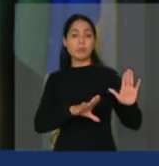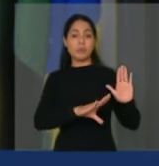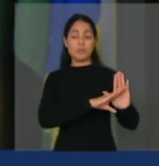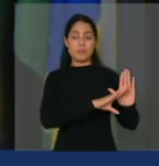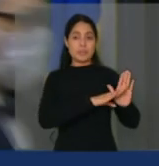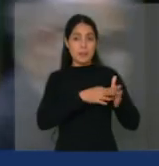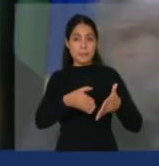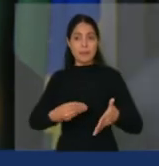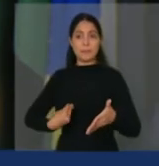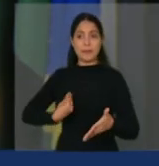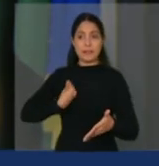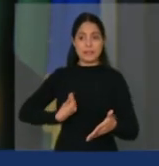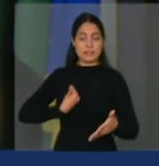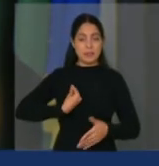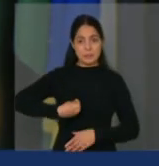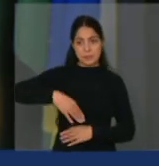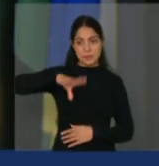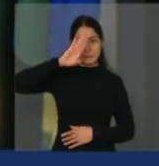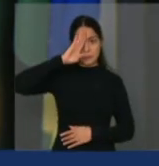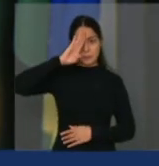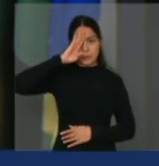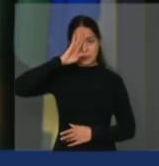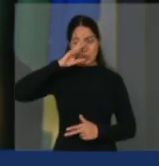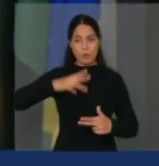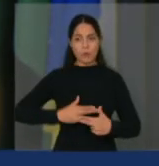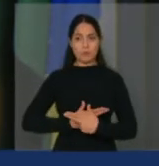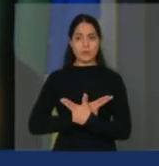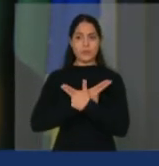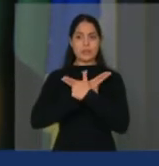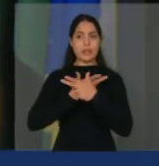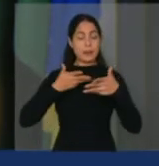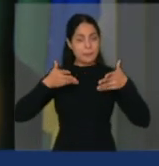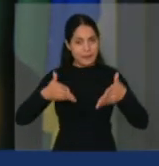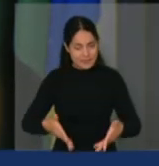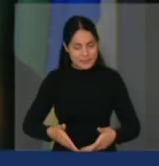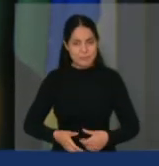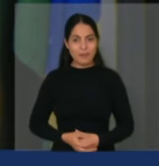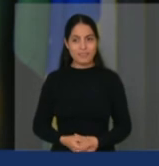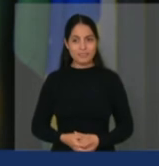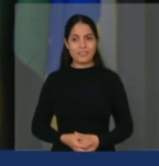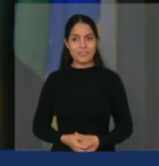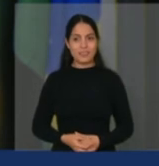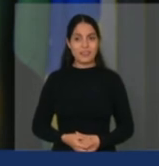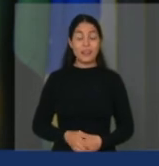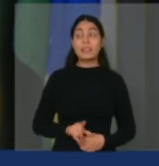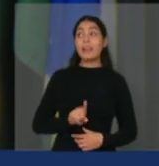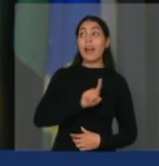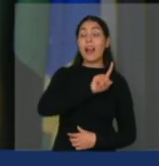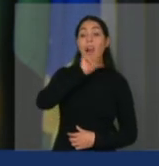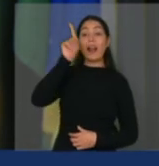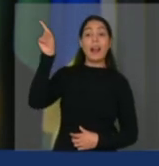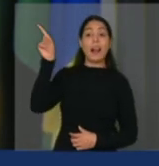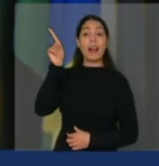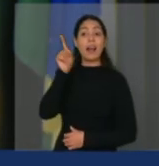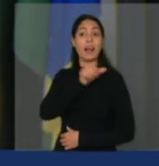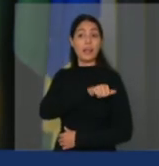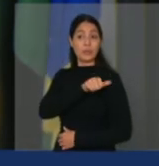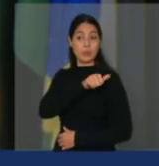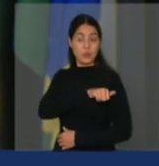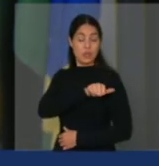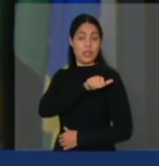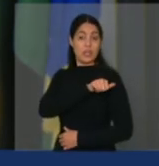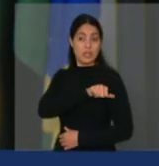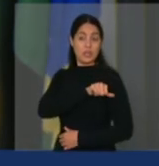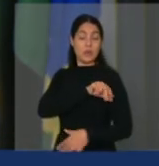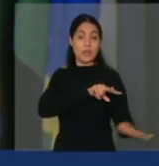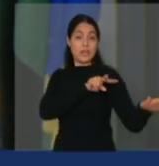Armadas com o exército brasileiro com a força aérea brasileira e que vem desde o Rio de Janeiro essa operação ocorre